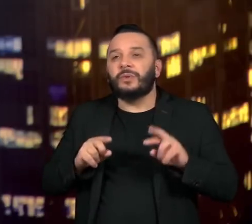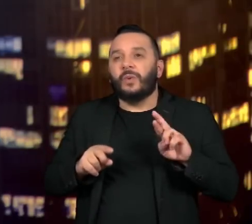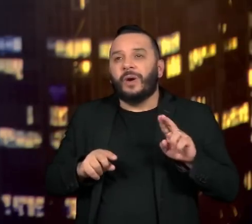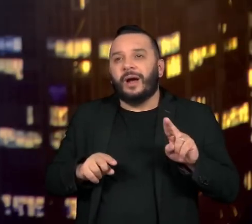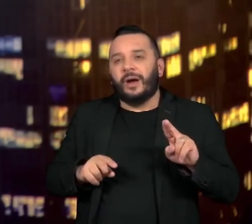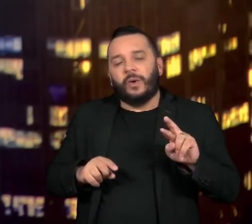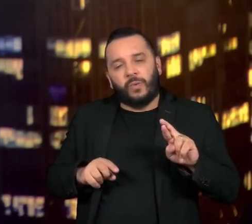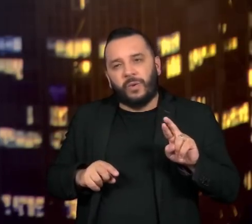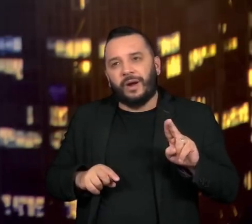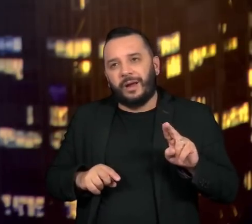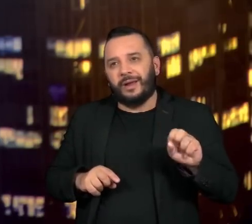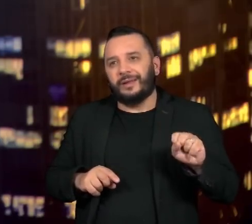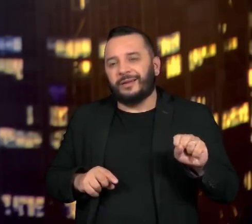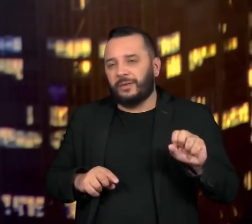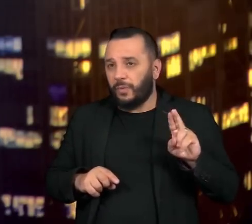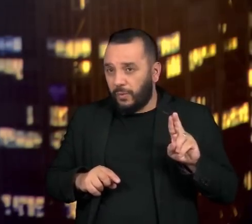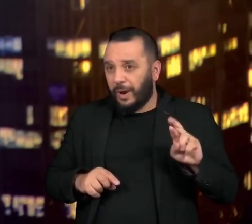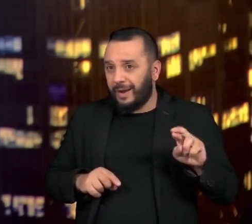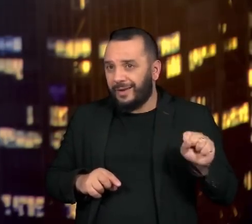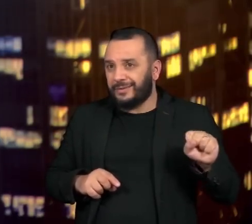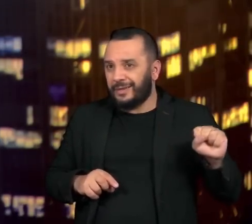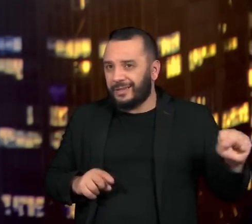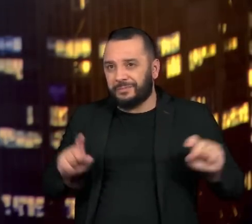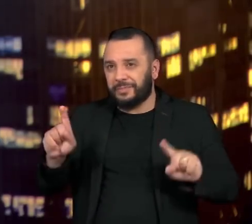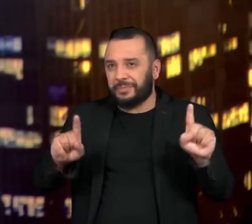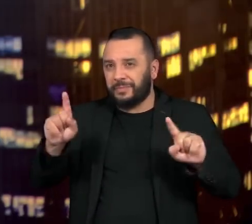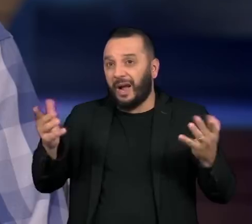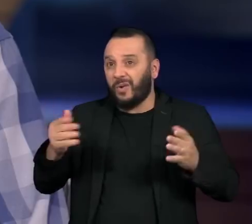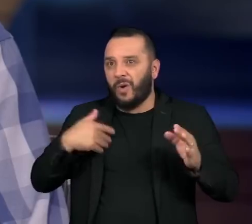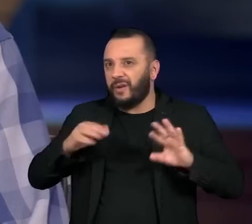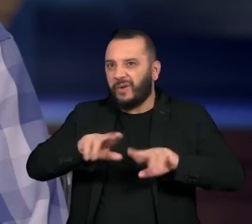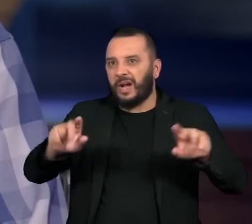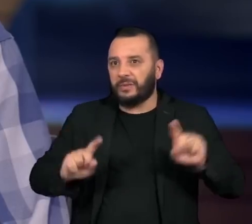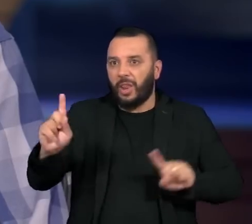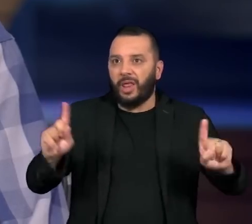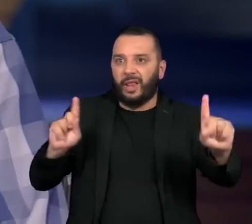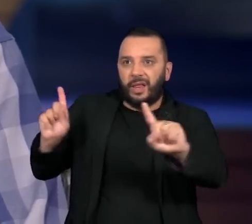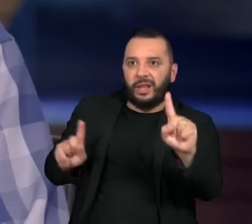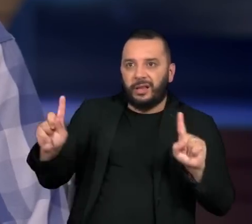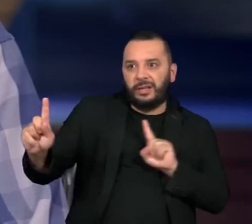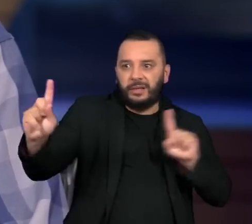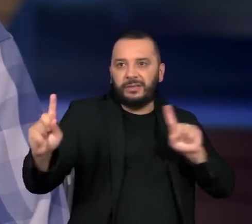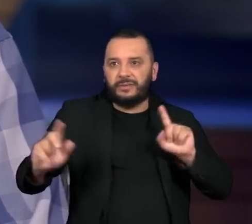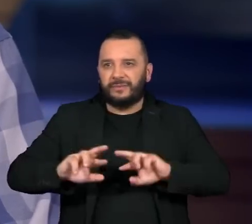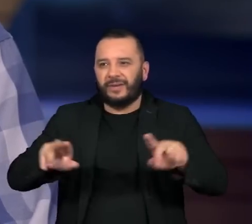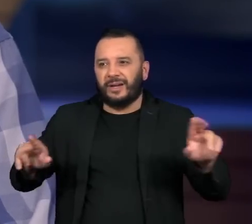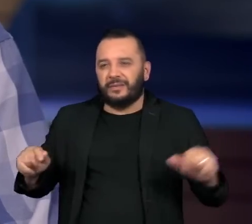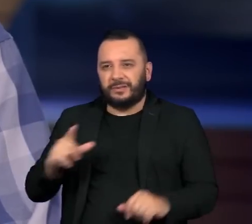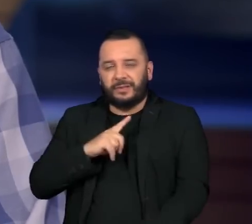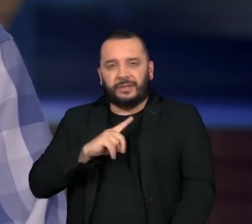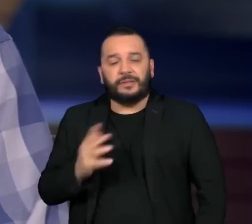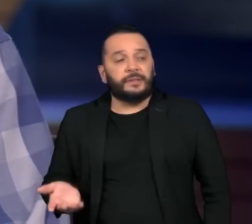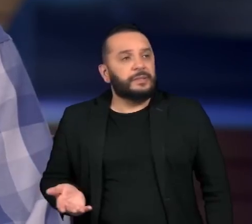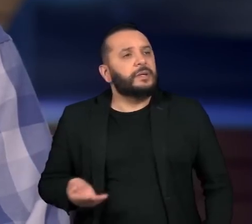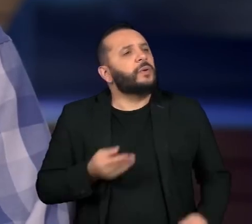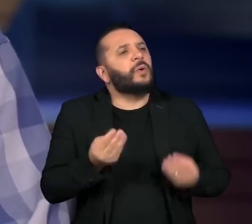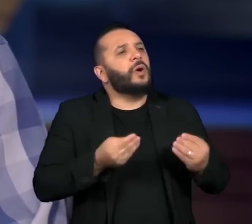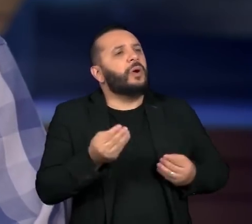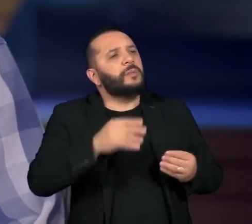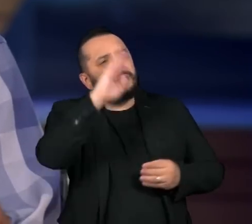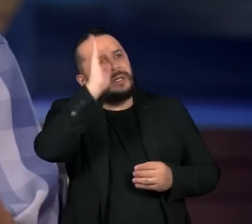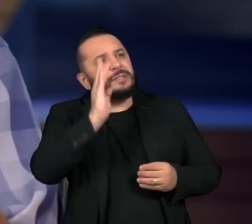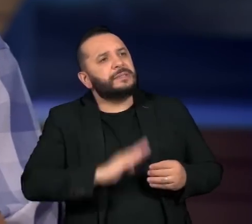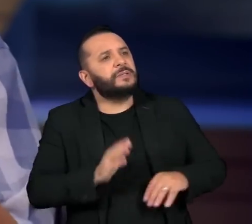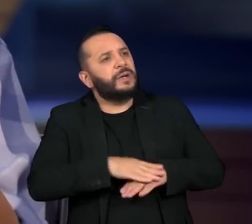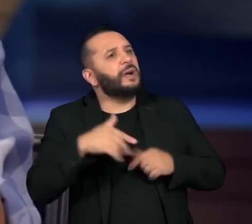o Brasil, qual que seria a melhor forma de se posicionar diante dessa situação? A melhor forma, aí é uma questão difícil, porque a situação está